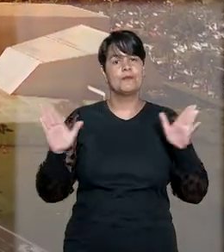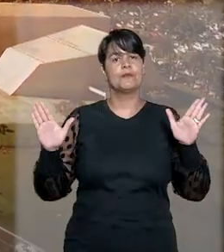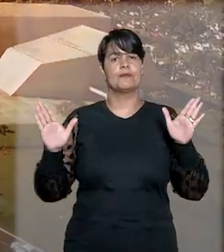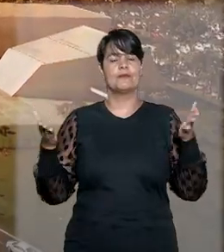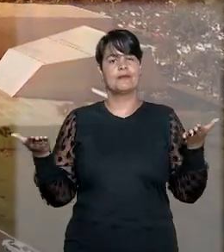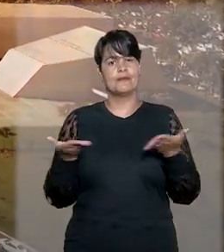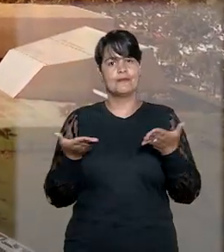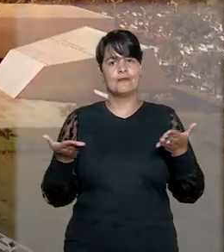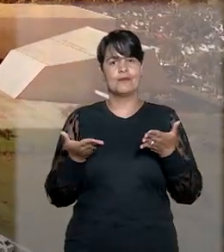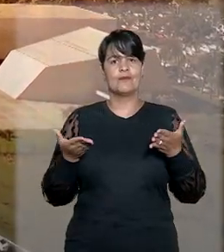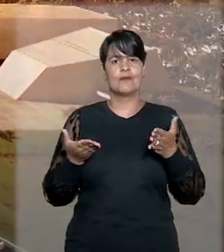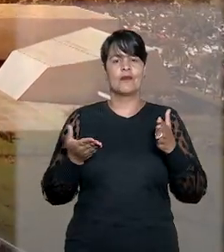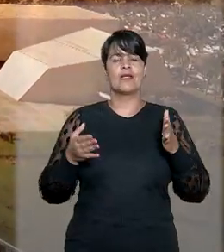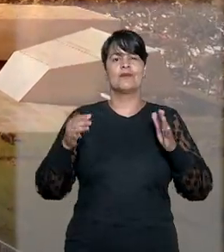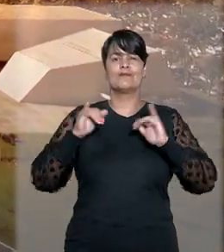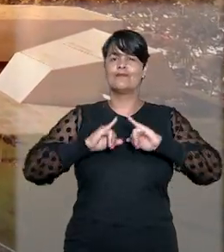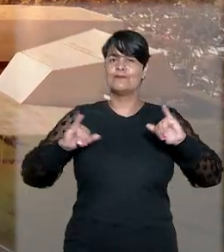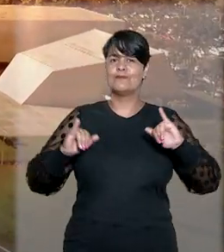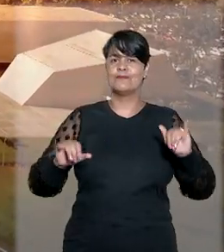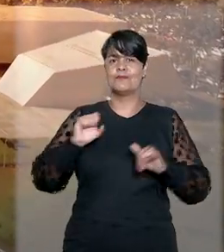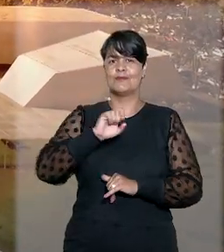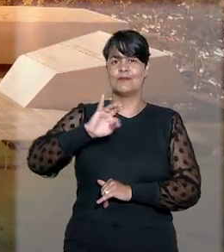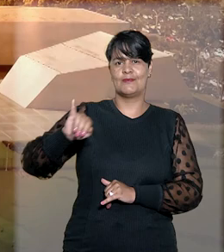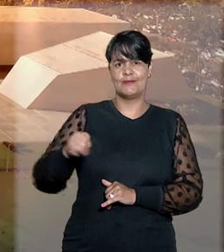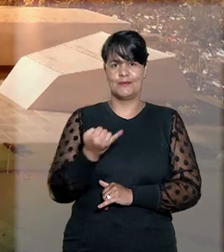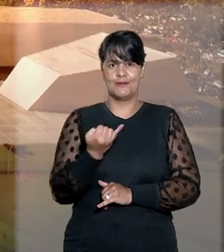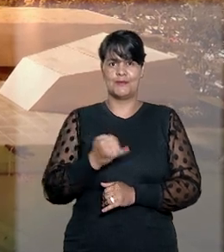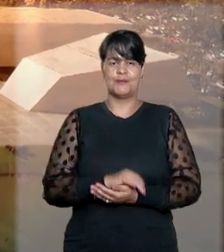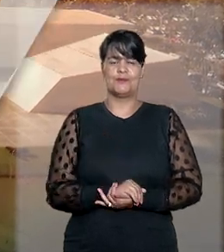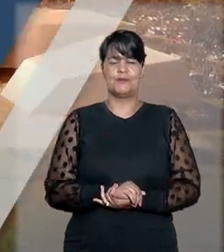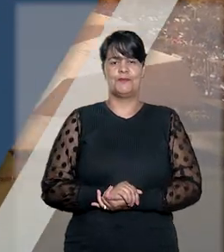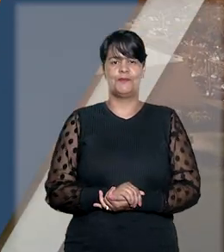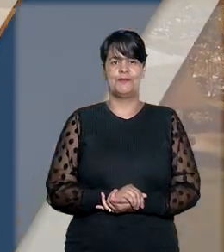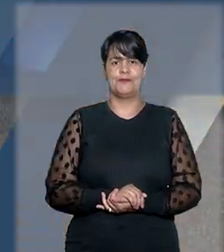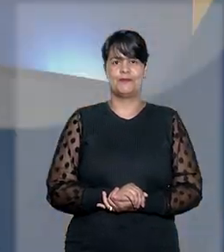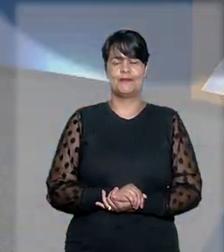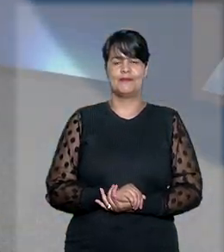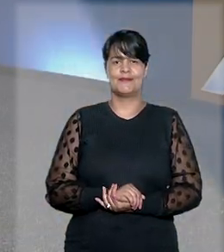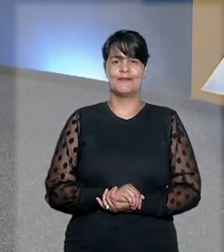Começa agora o programa do Superior Tribunal de Justiça.